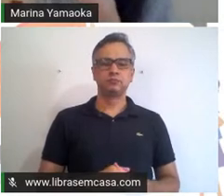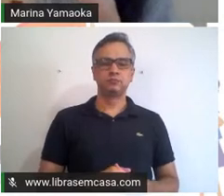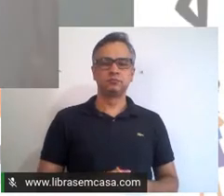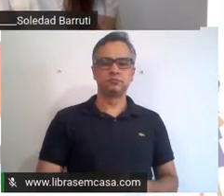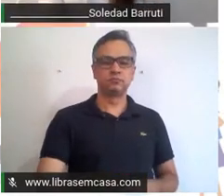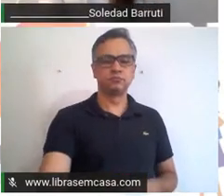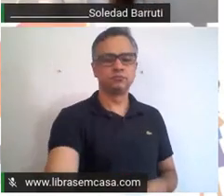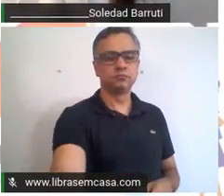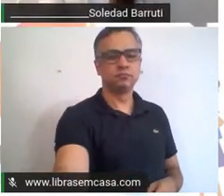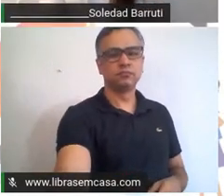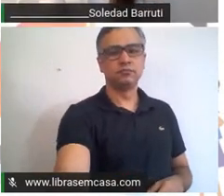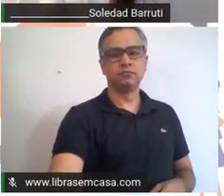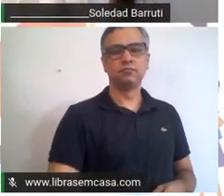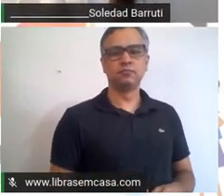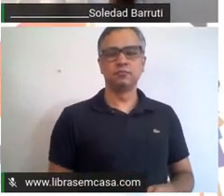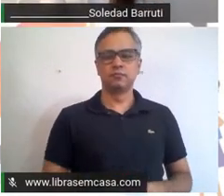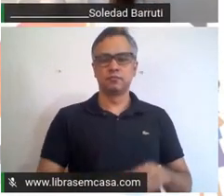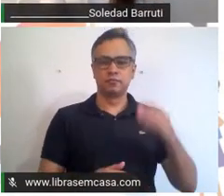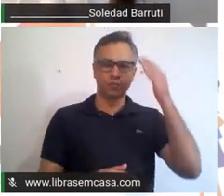Muito obrigada, Soledad.